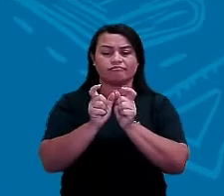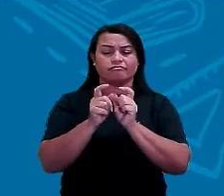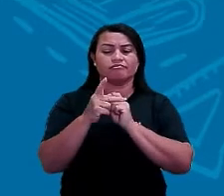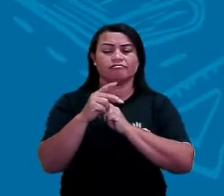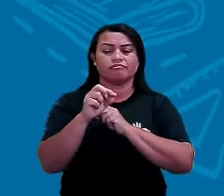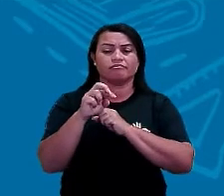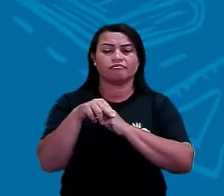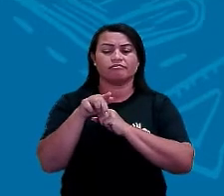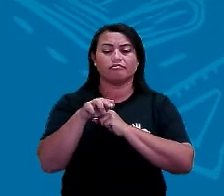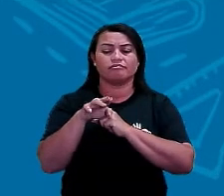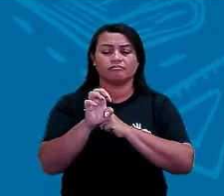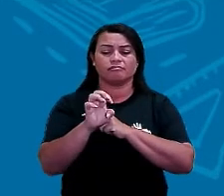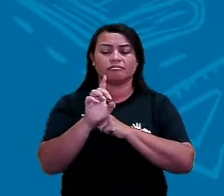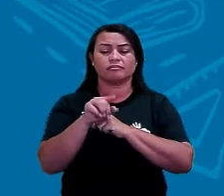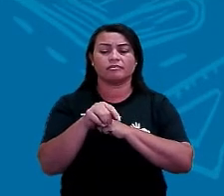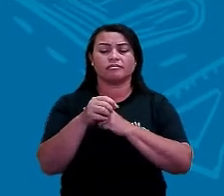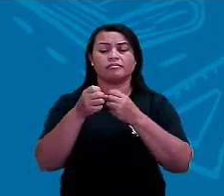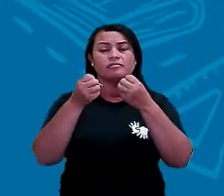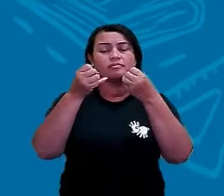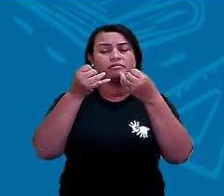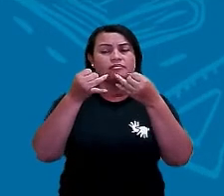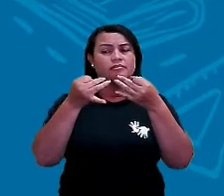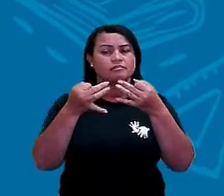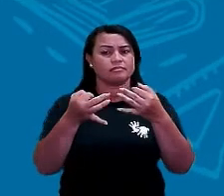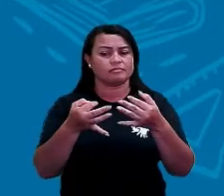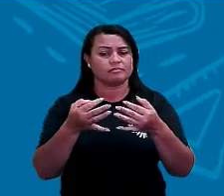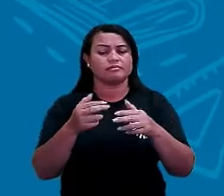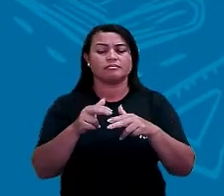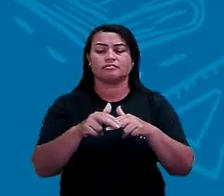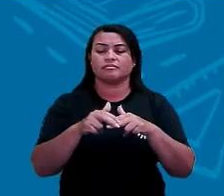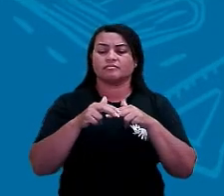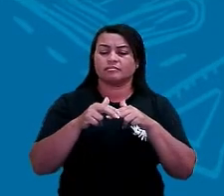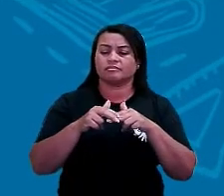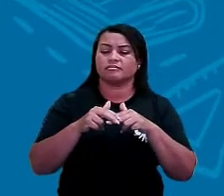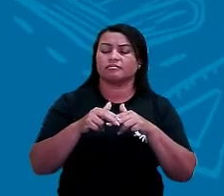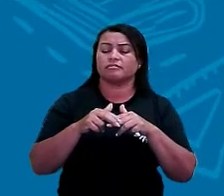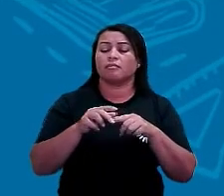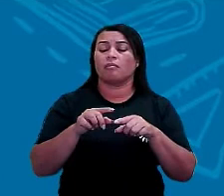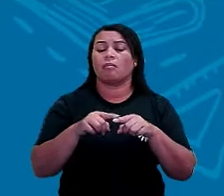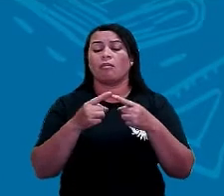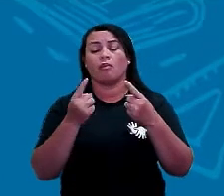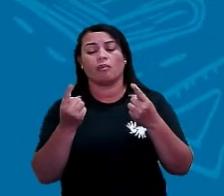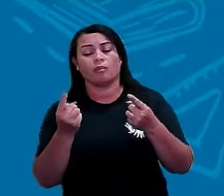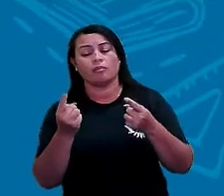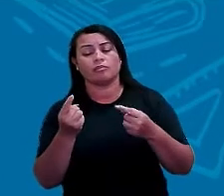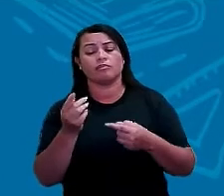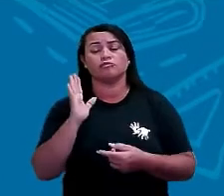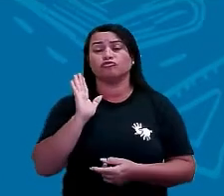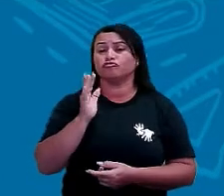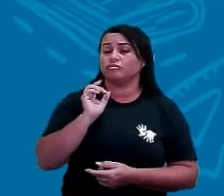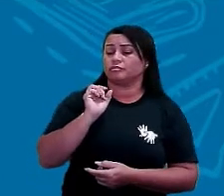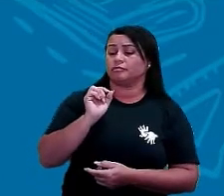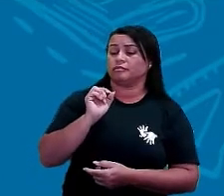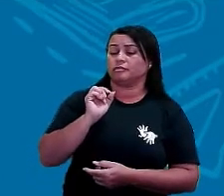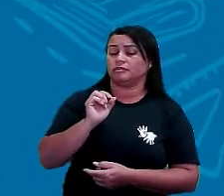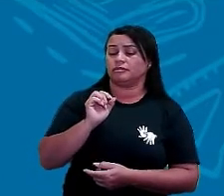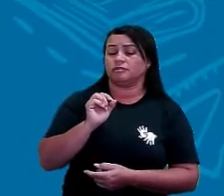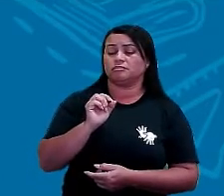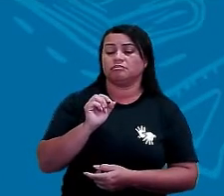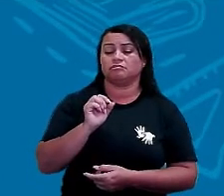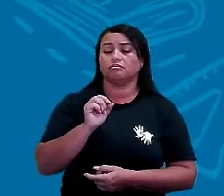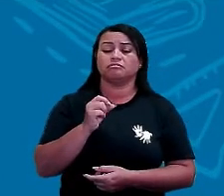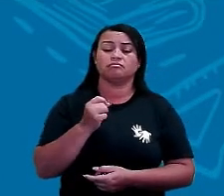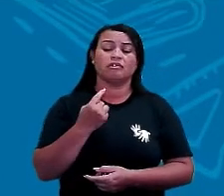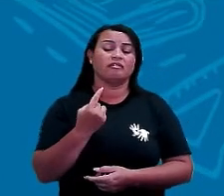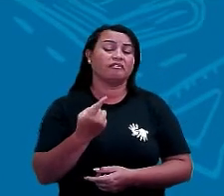conjunção de causa ou de explicação. Ele tem o mesmo valor do pois, do já que, visto